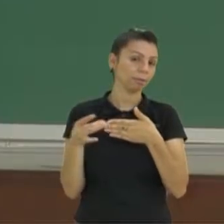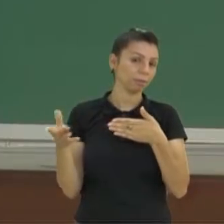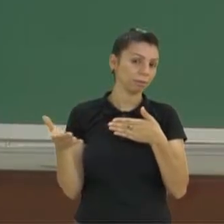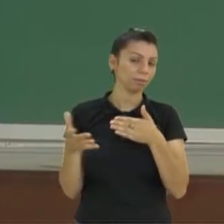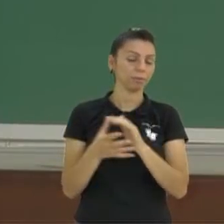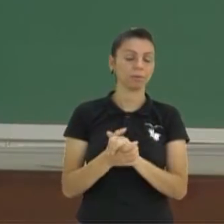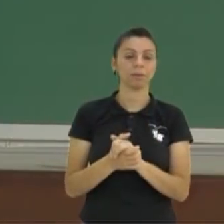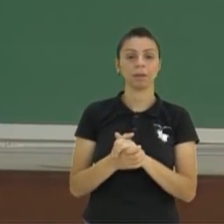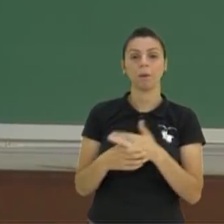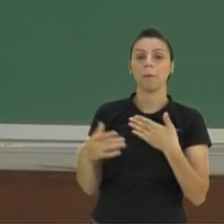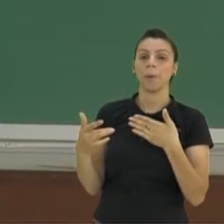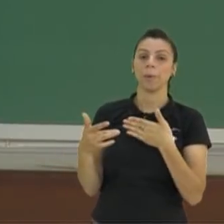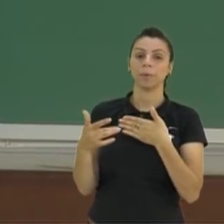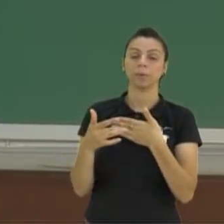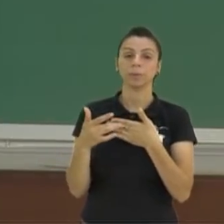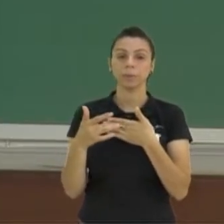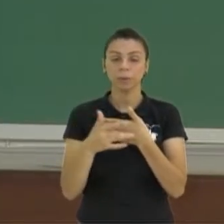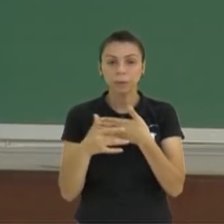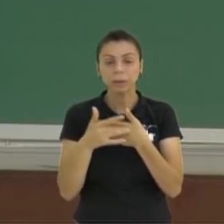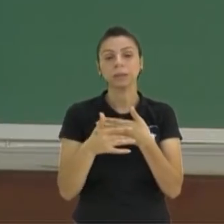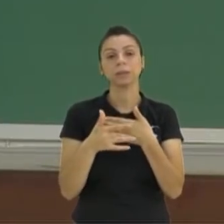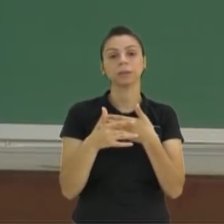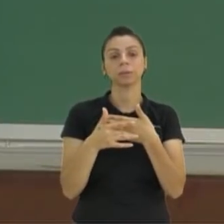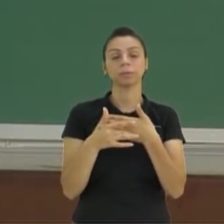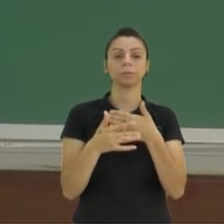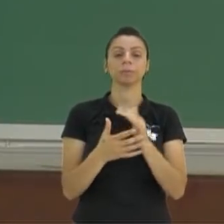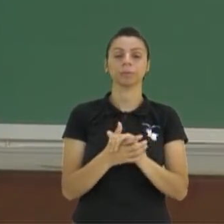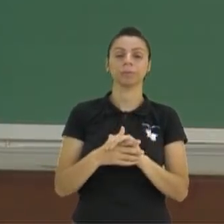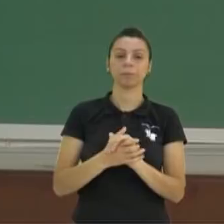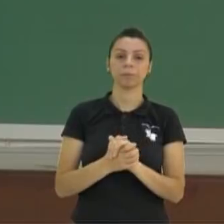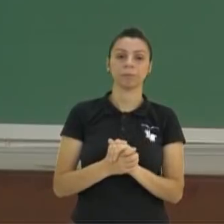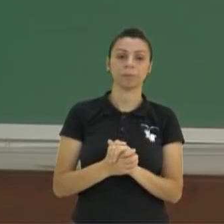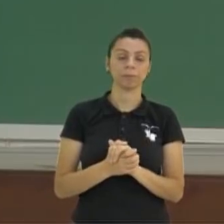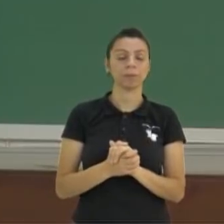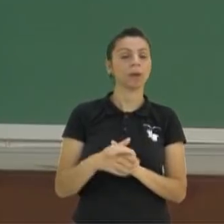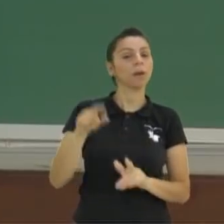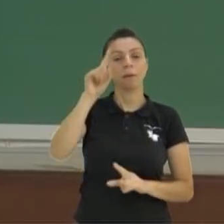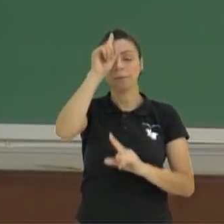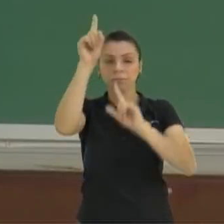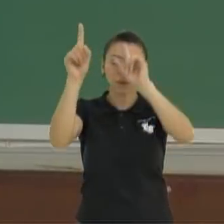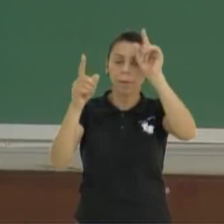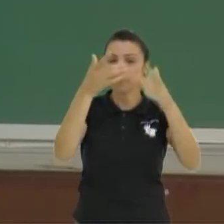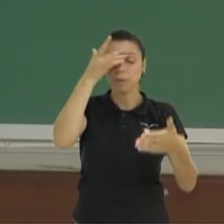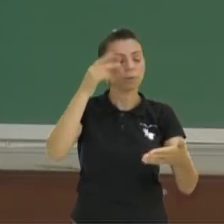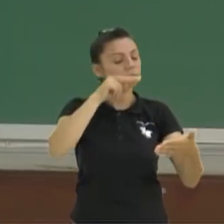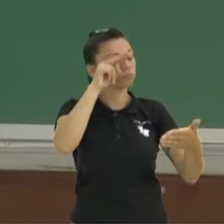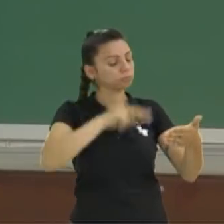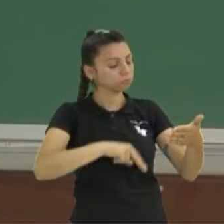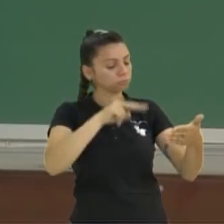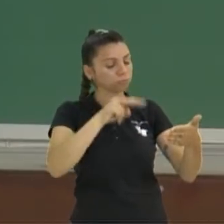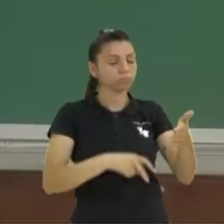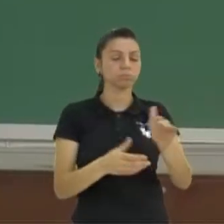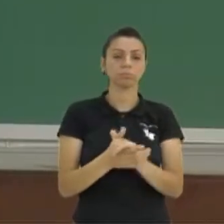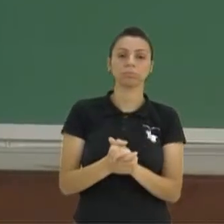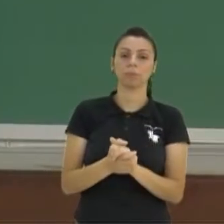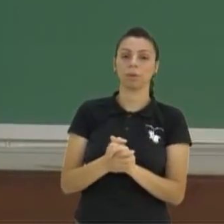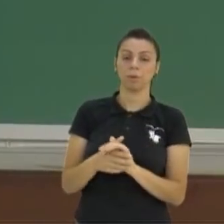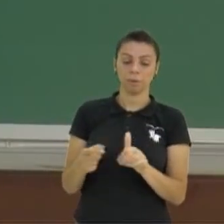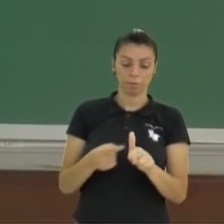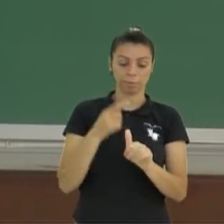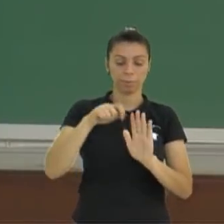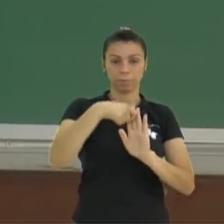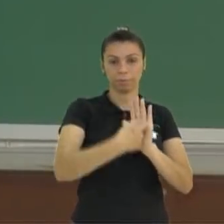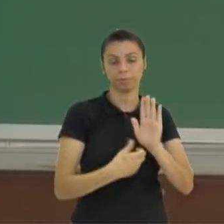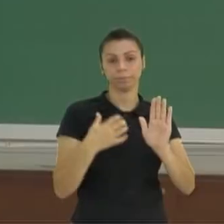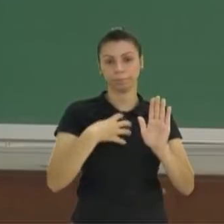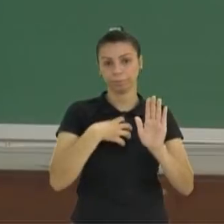tem significado, que tendem a transmitir uma ideia ao seu leitor. As primeiras formas de texto foram os